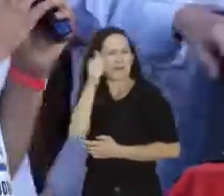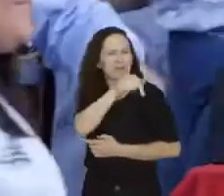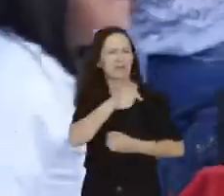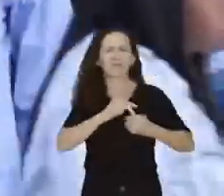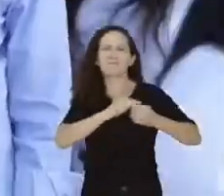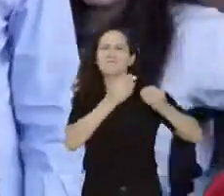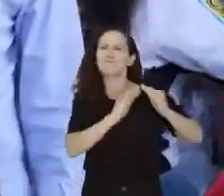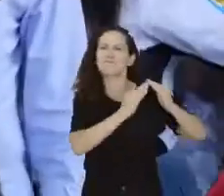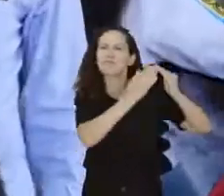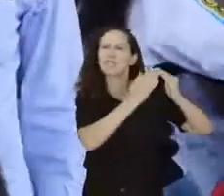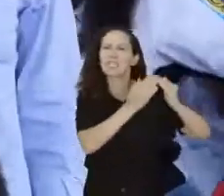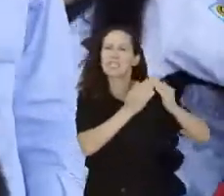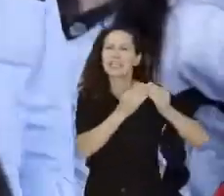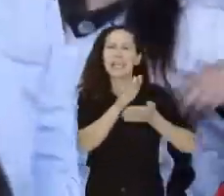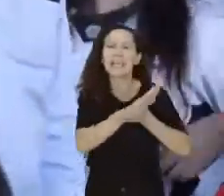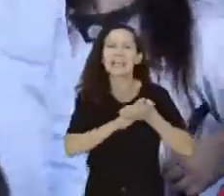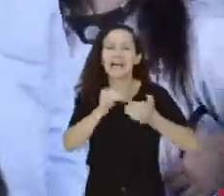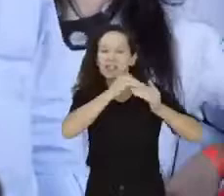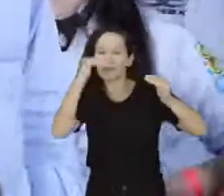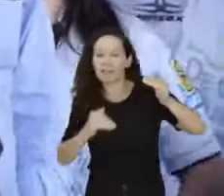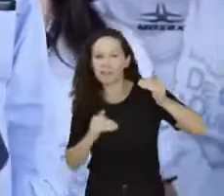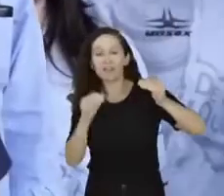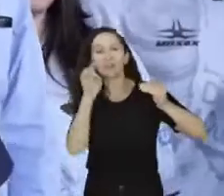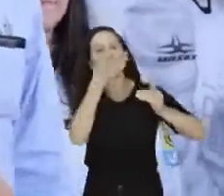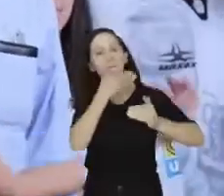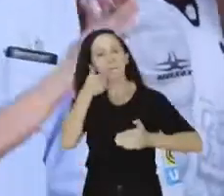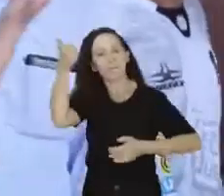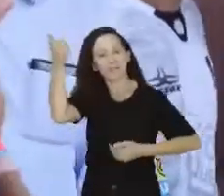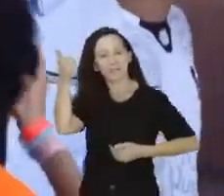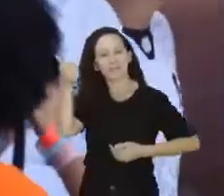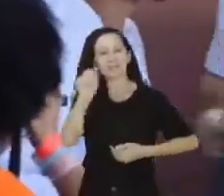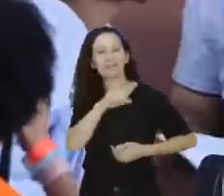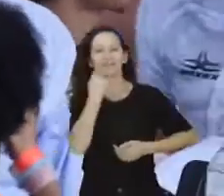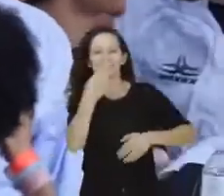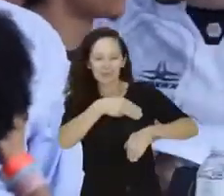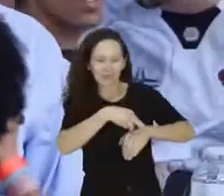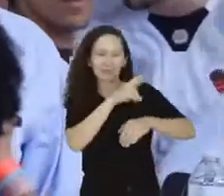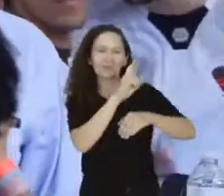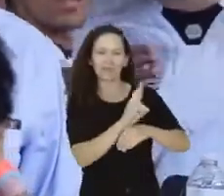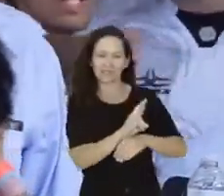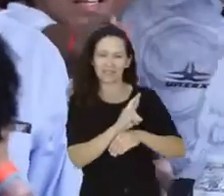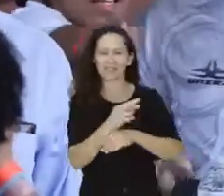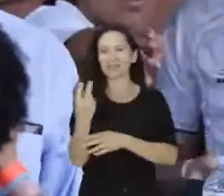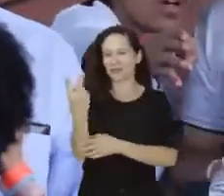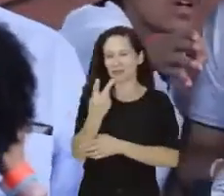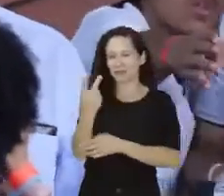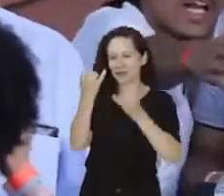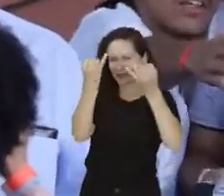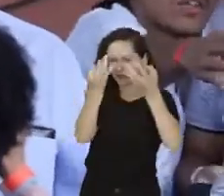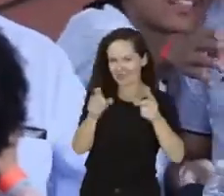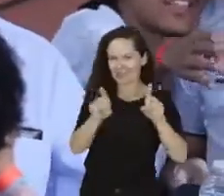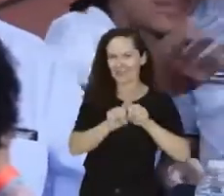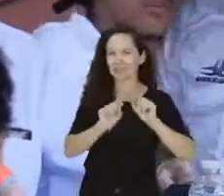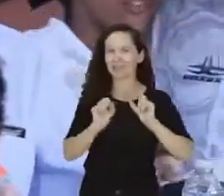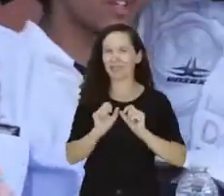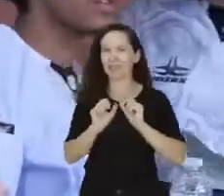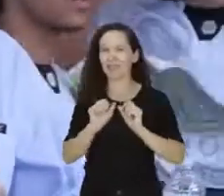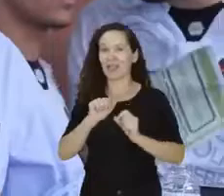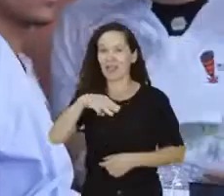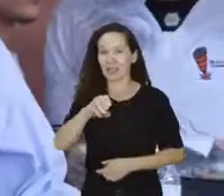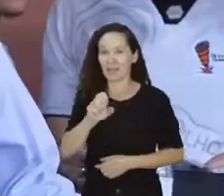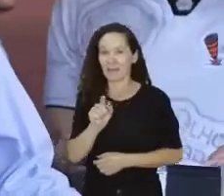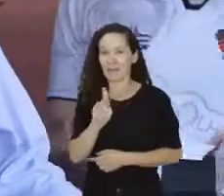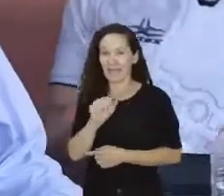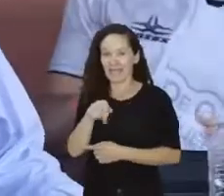Regina e Mercadante, nosso mestre, e falar que também na casa do Mercadante quem manda é as mulheres, é a Regina, viu?